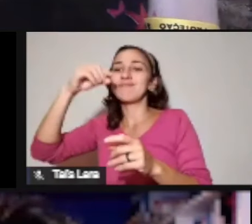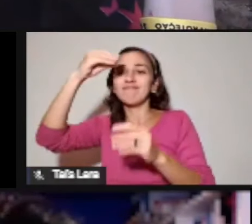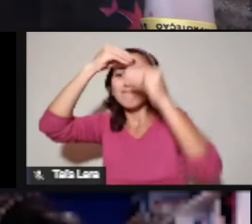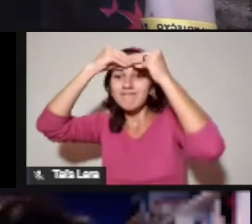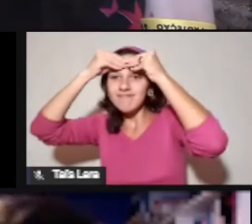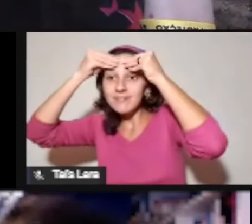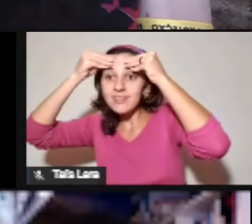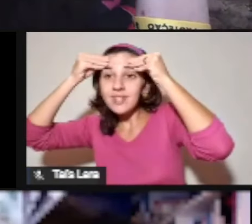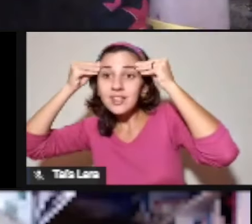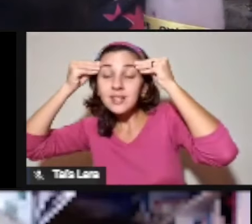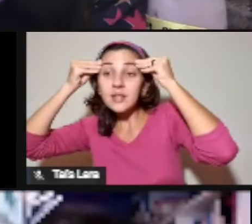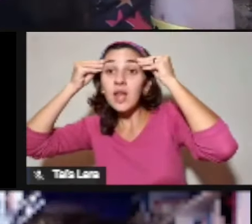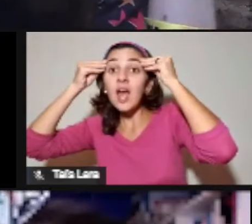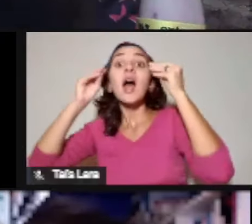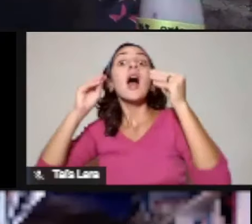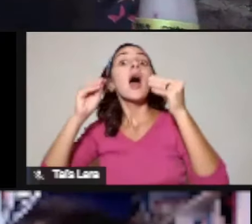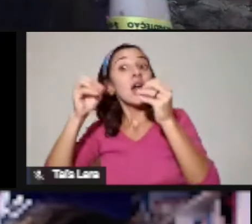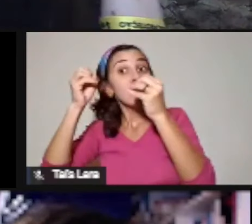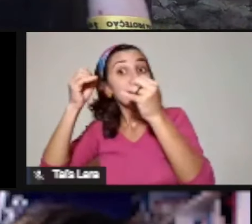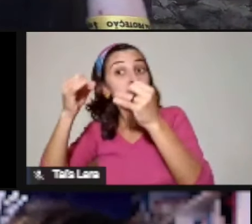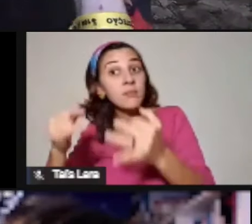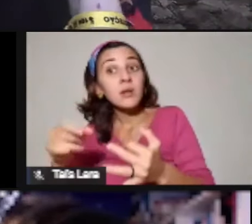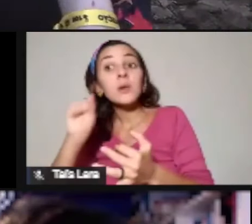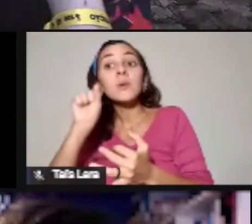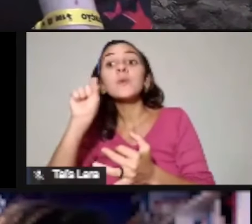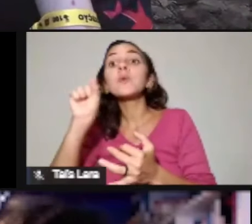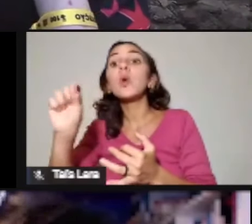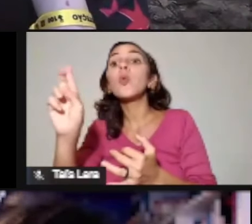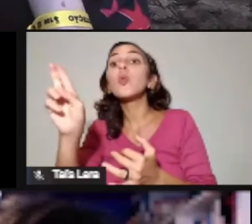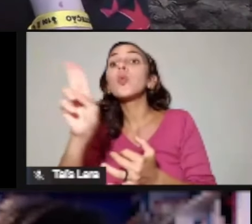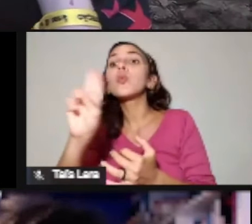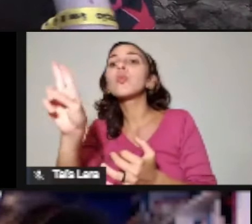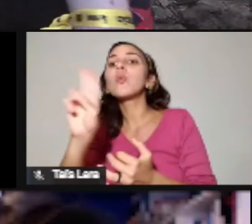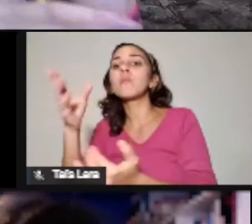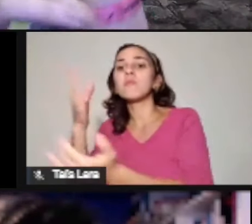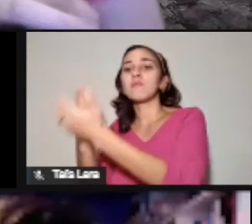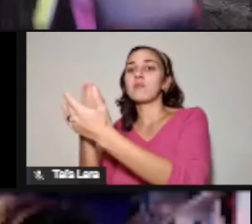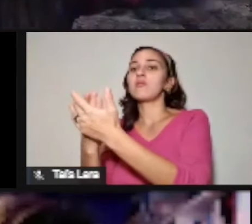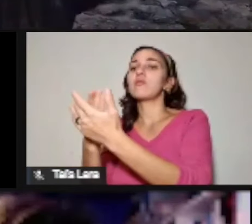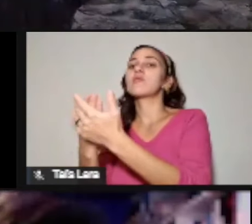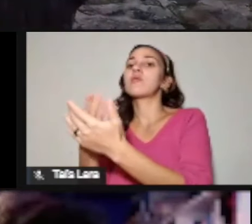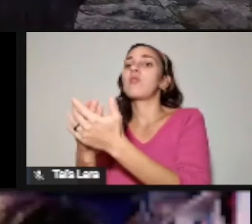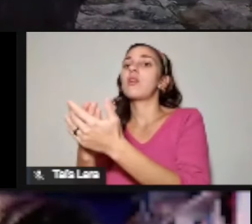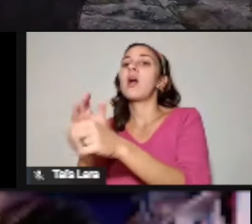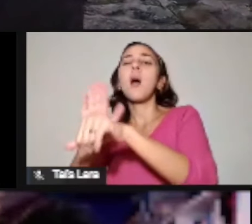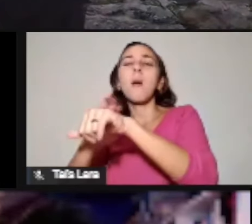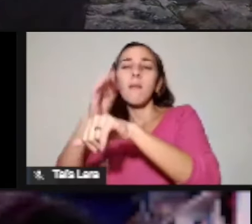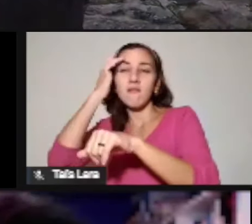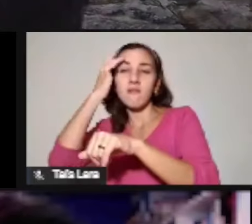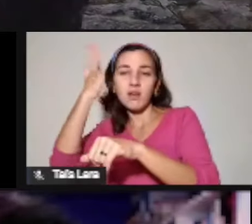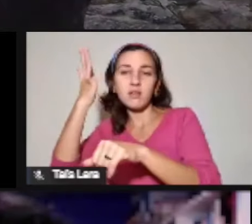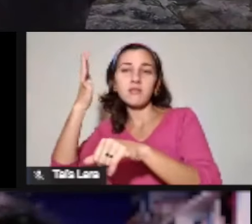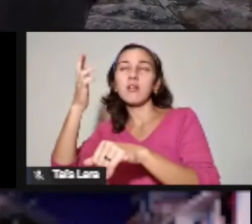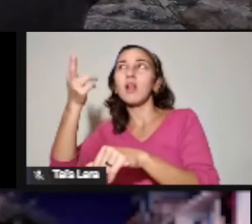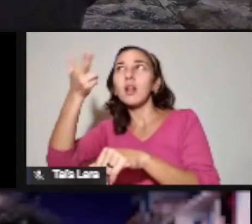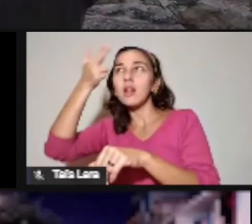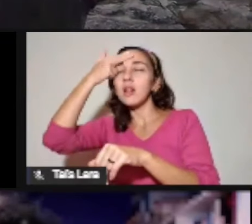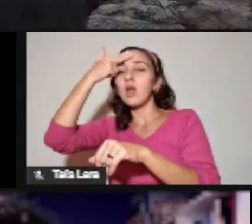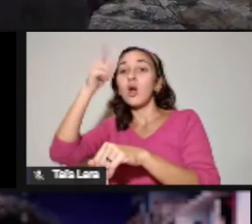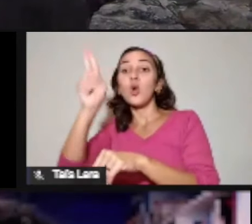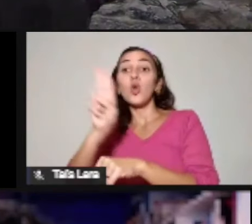todo dia, ou a professora fala todo dia, é mais fácil de lembrar, tá? Como que a gente consegue essa fitinha, Fafá?